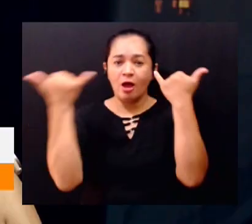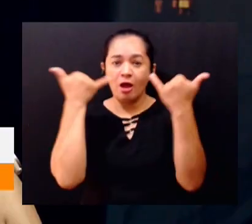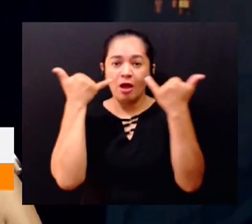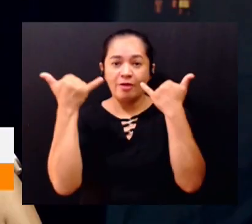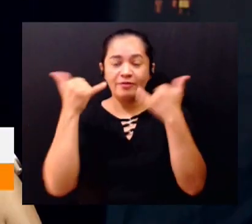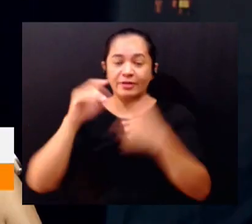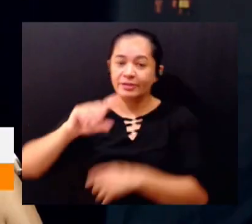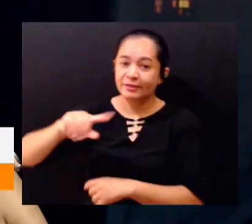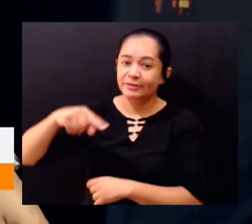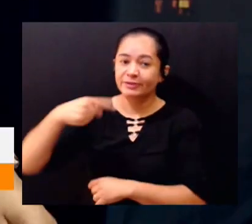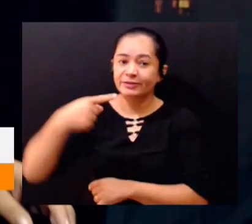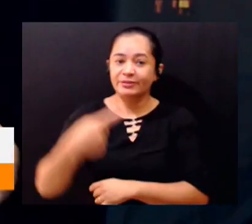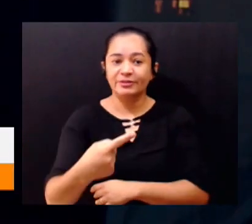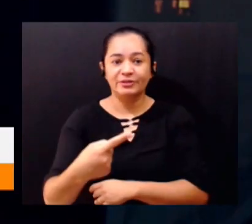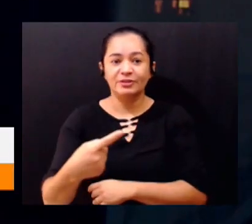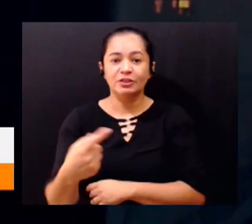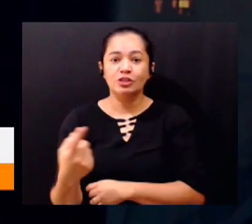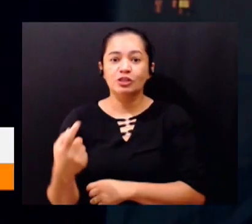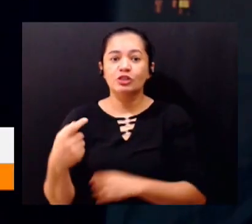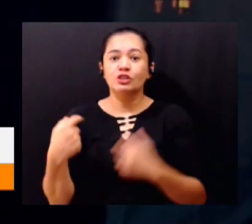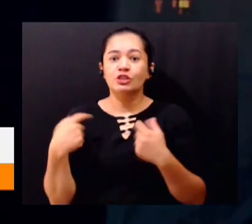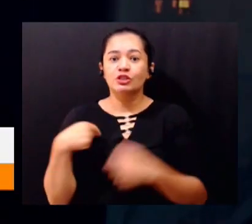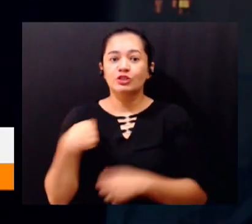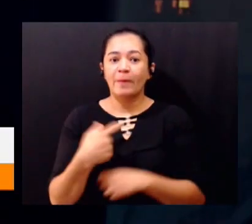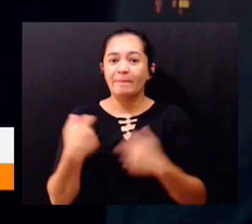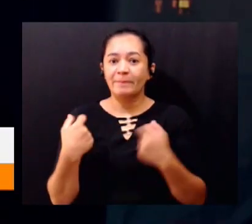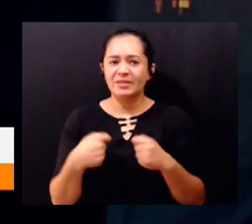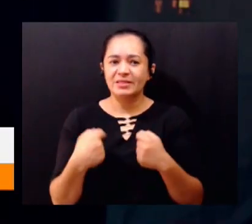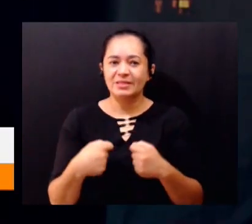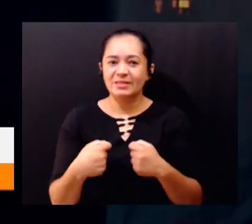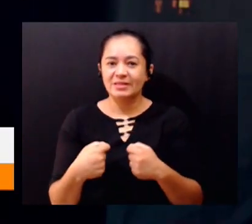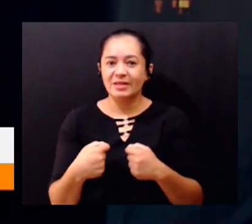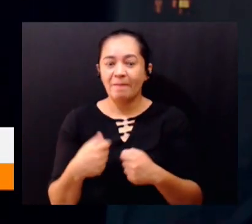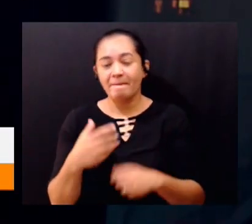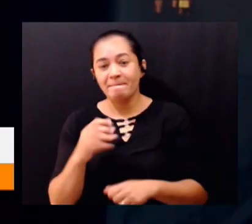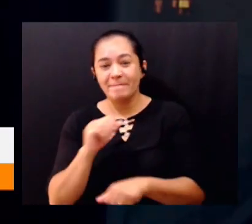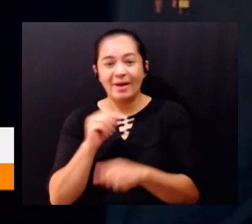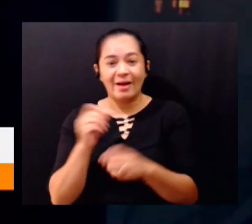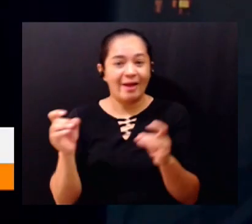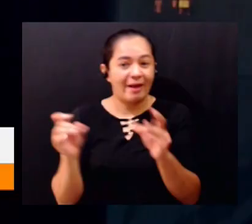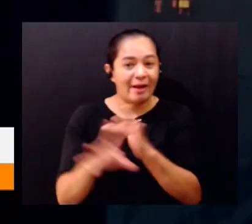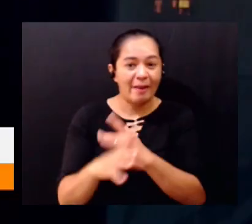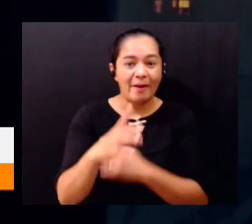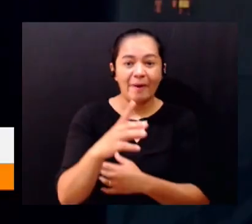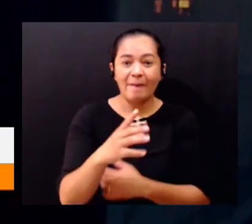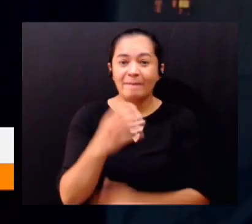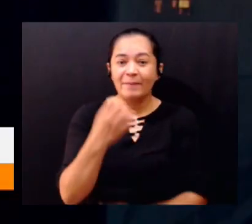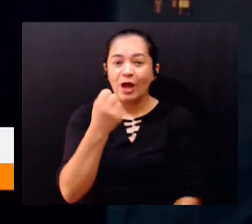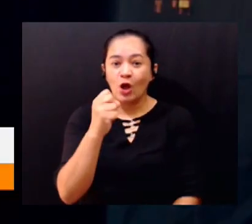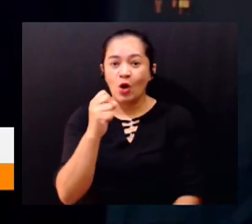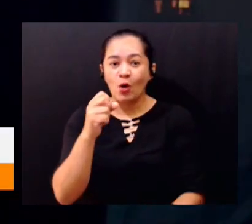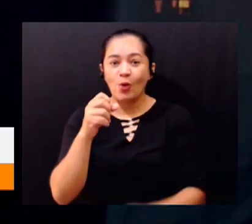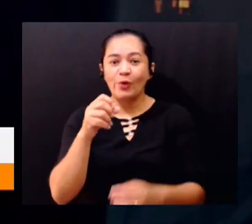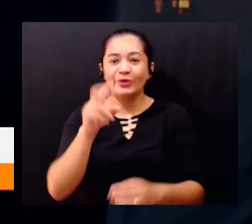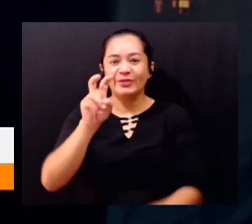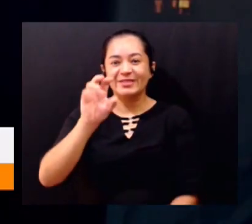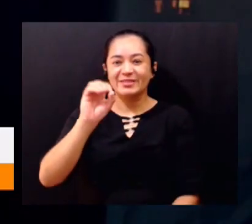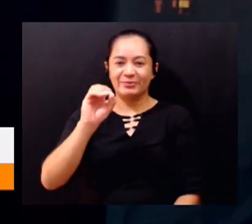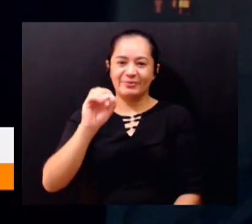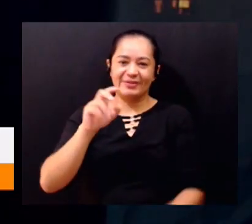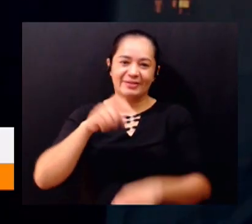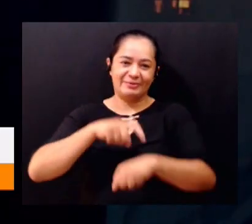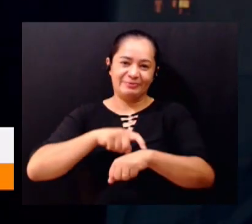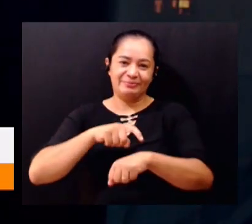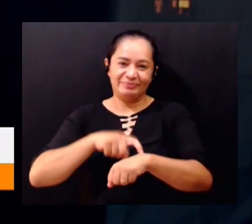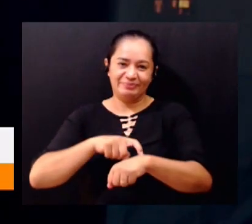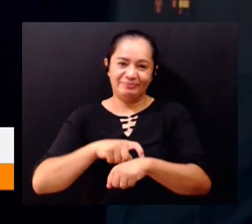entregar, nós precisamos entregar 10 para as 9, porque o congresso começa às 9 horas e é transmitido ao vivo aqui, direto da TV Câmara Campinas, tá?